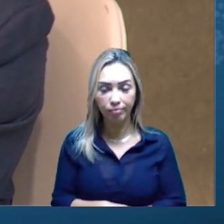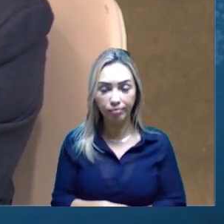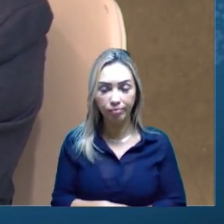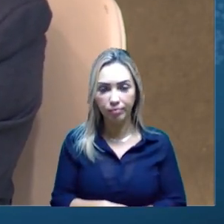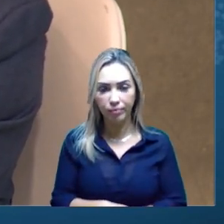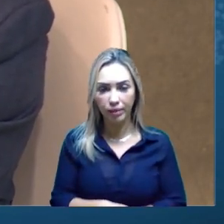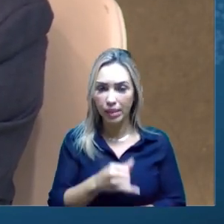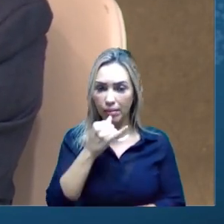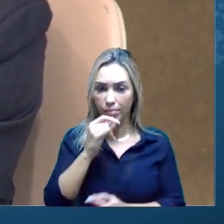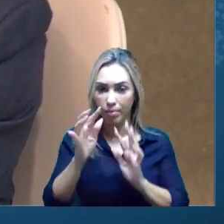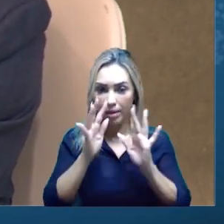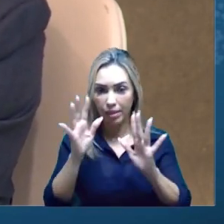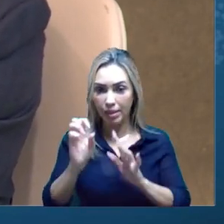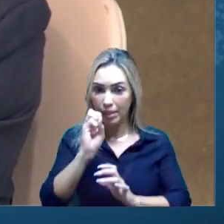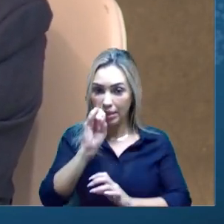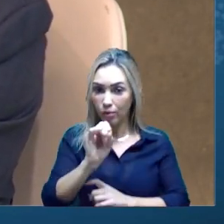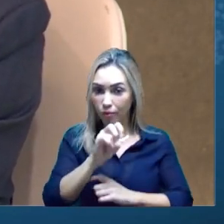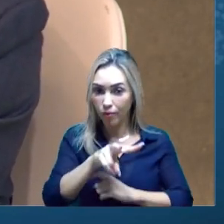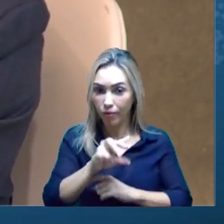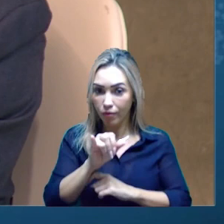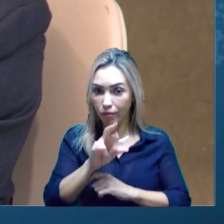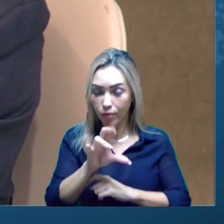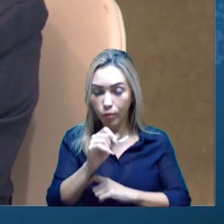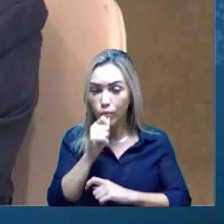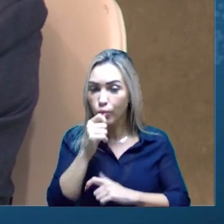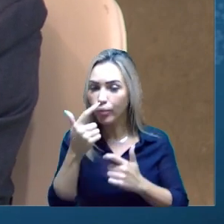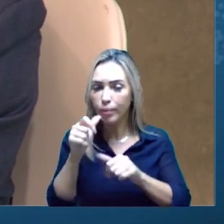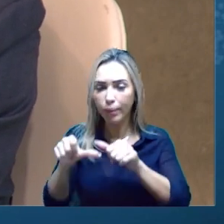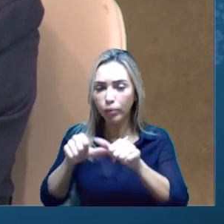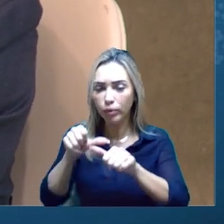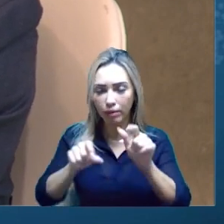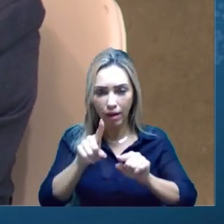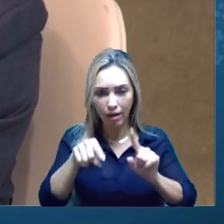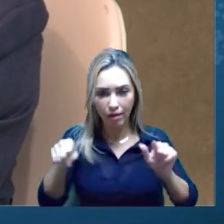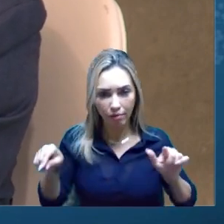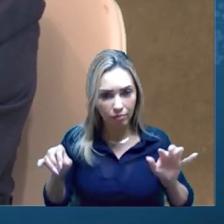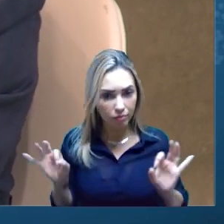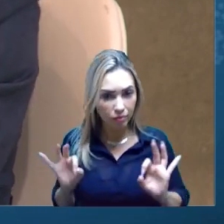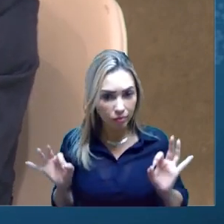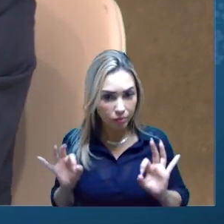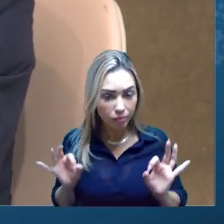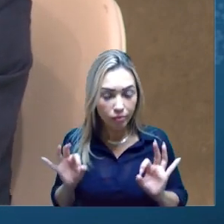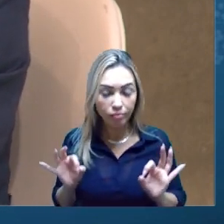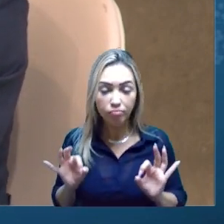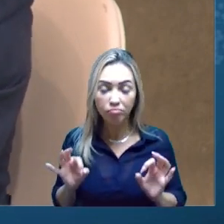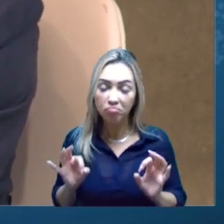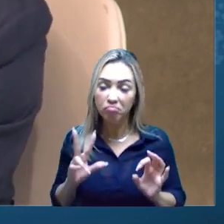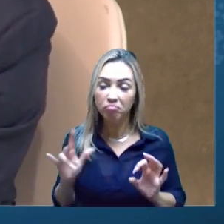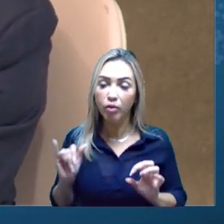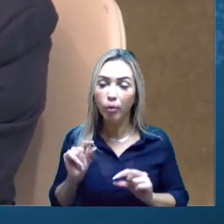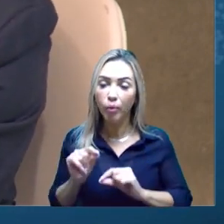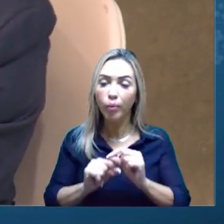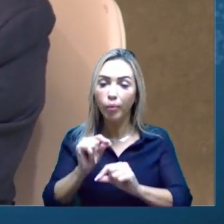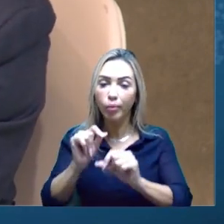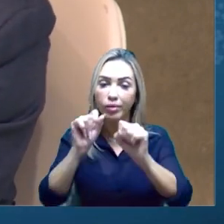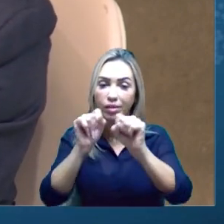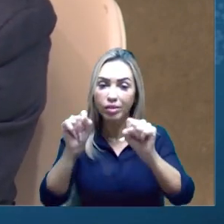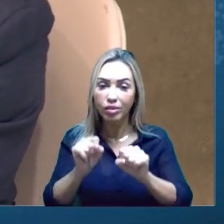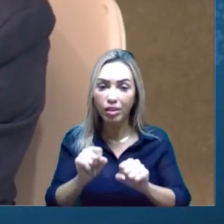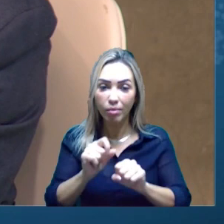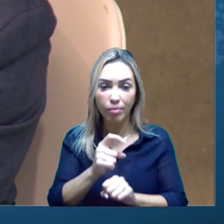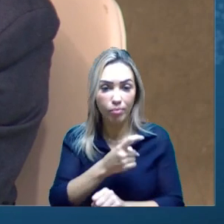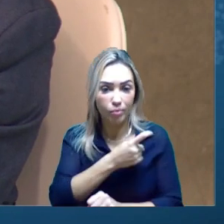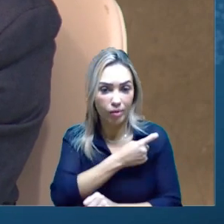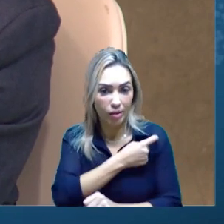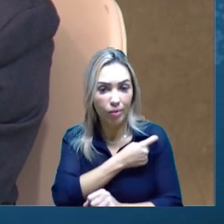colocar dessa forma, se o vírus não tiver mudança com as variantes, provavelmente o sistema de imunização, você